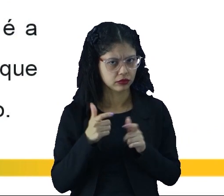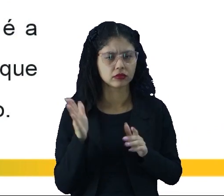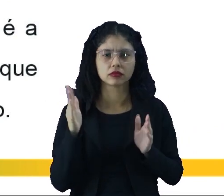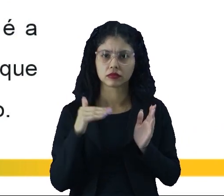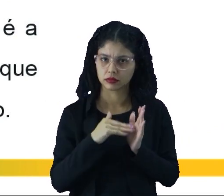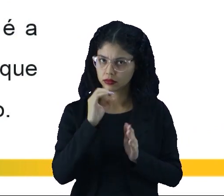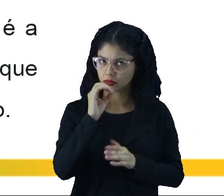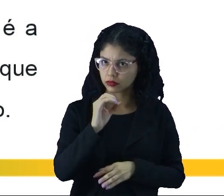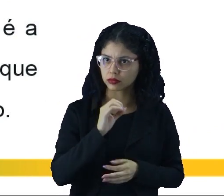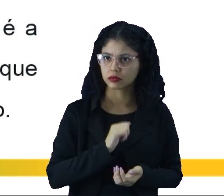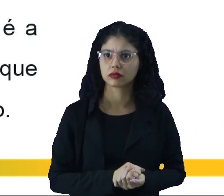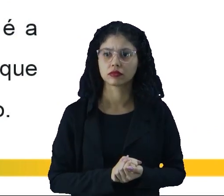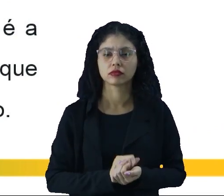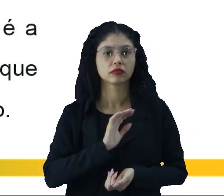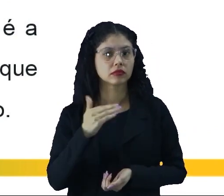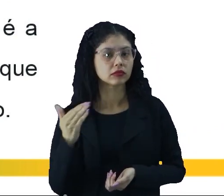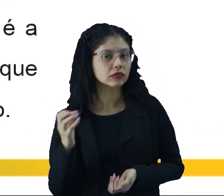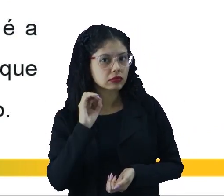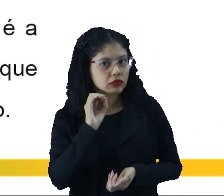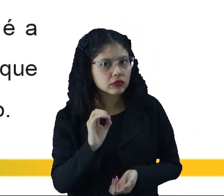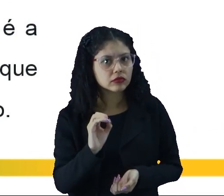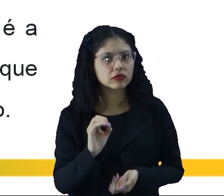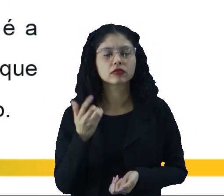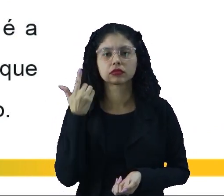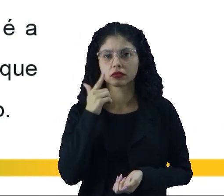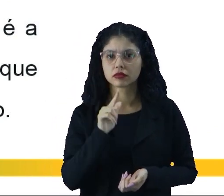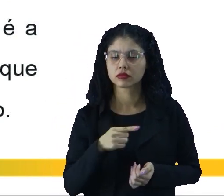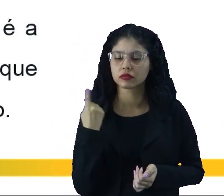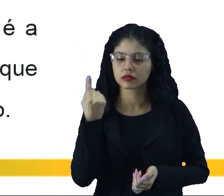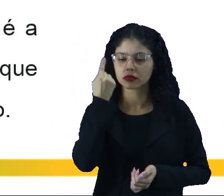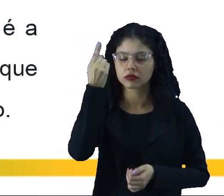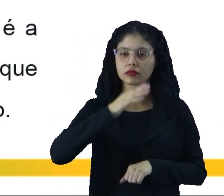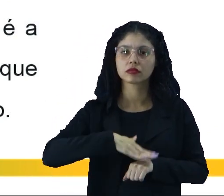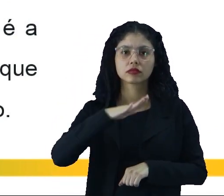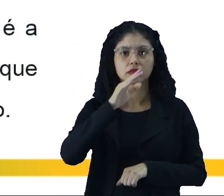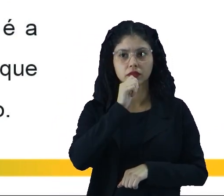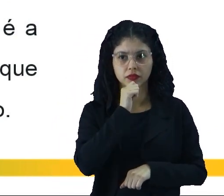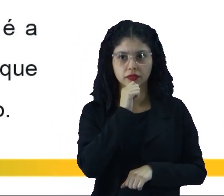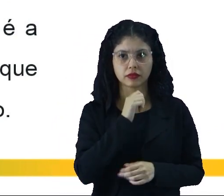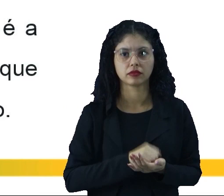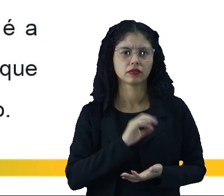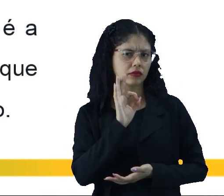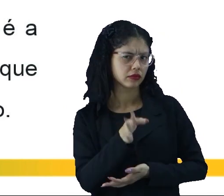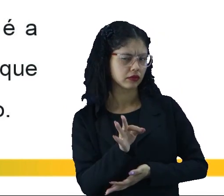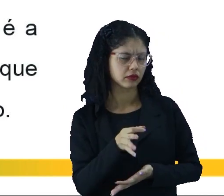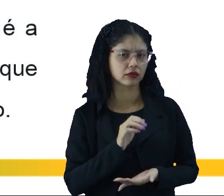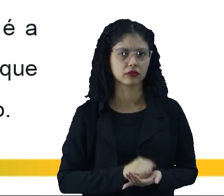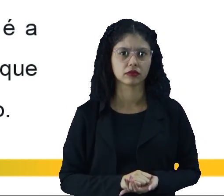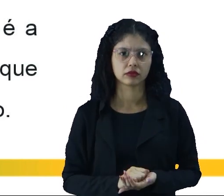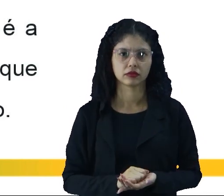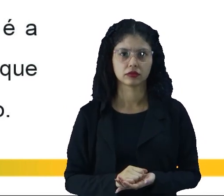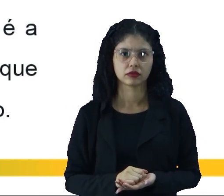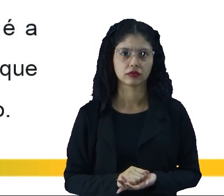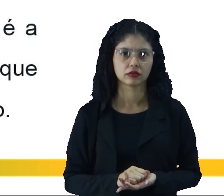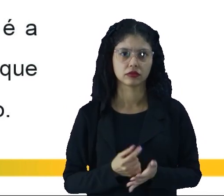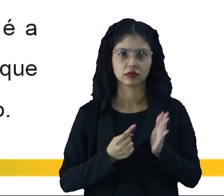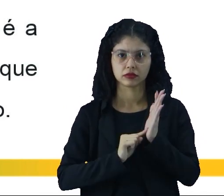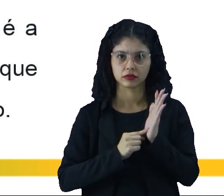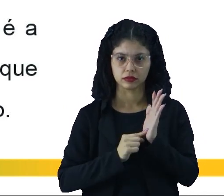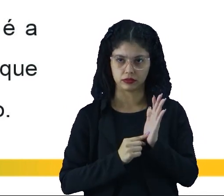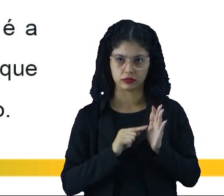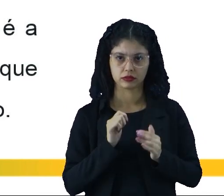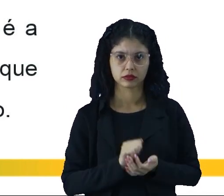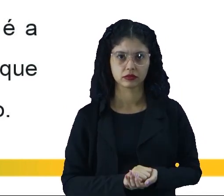até chegar a zero. E quando chegar a zero, ele alcançou a altura máxima então, certo? Então esse é o ponto